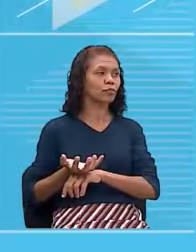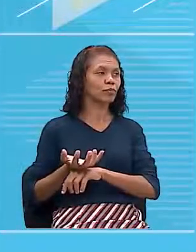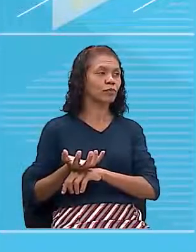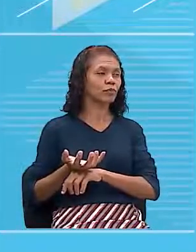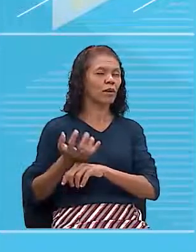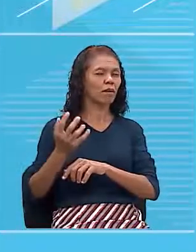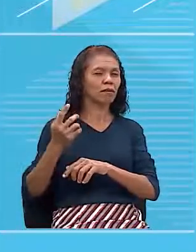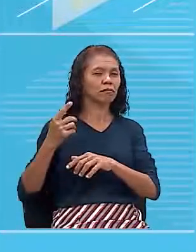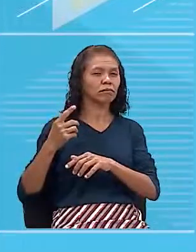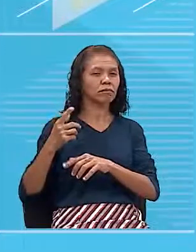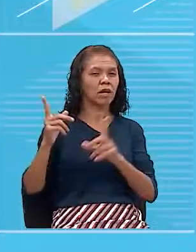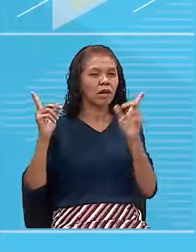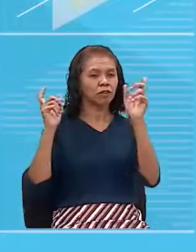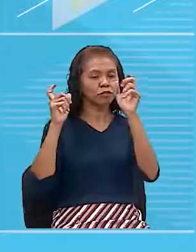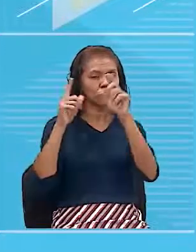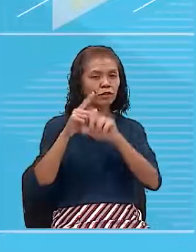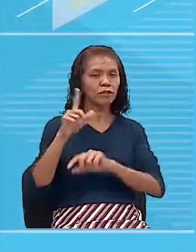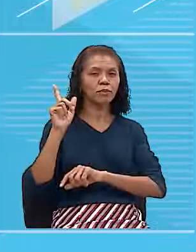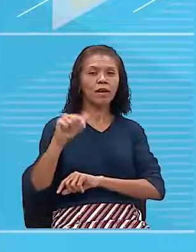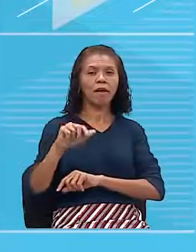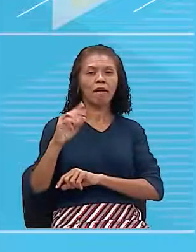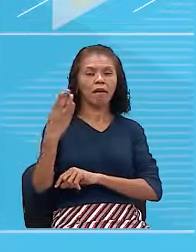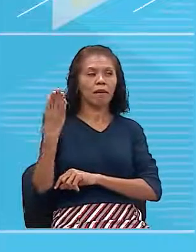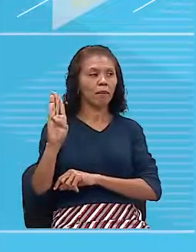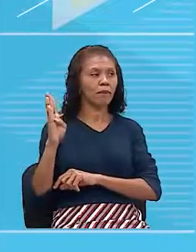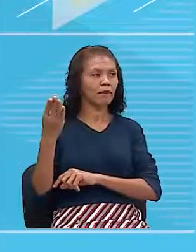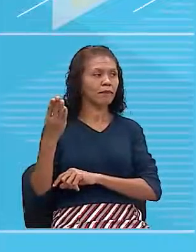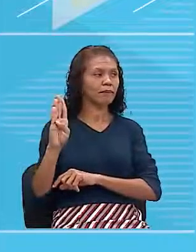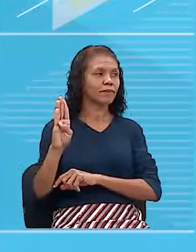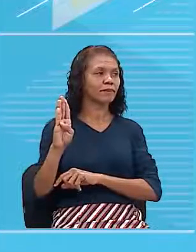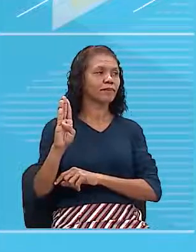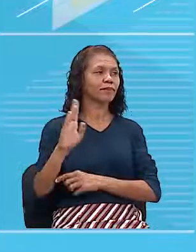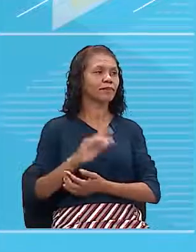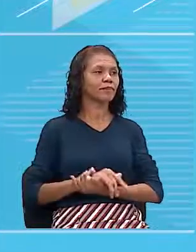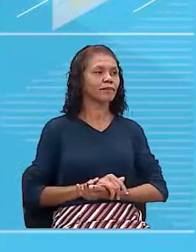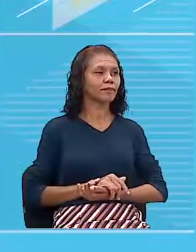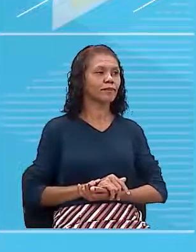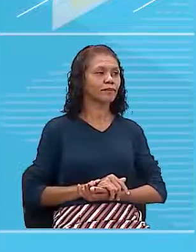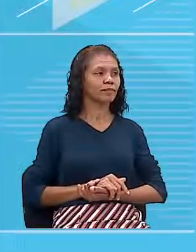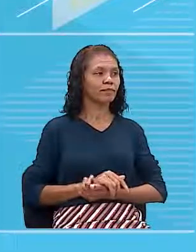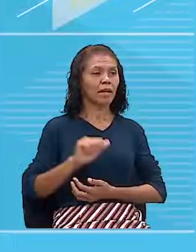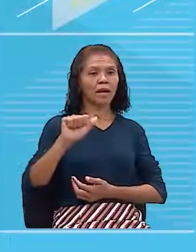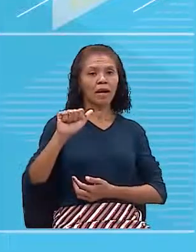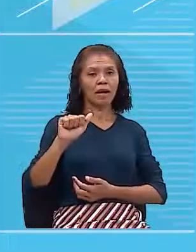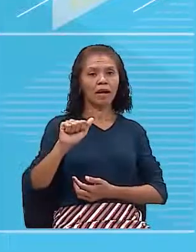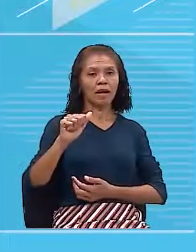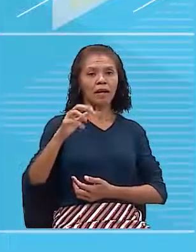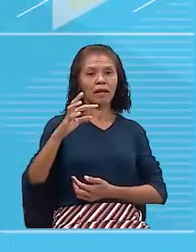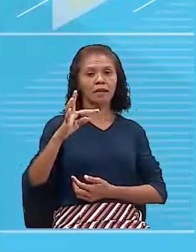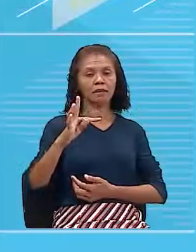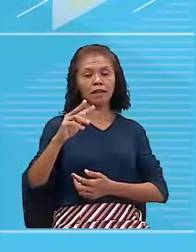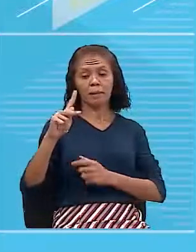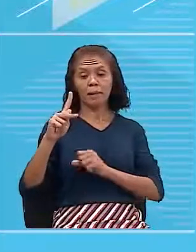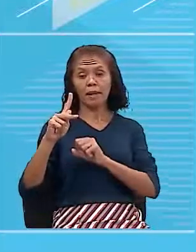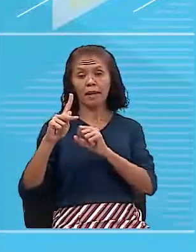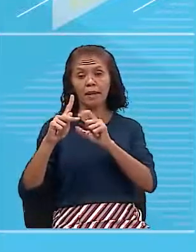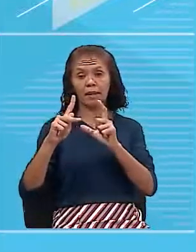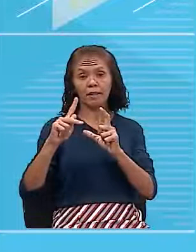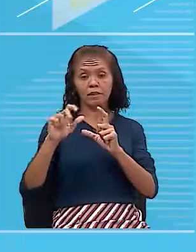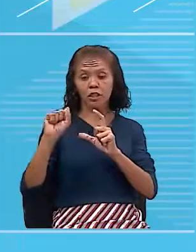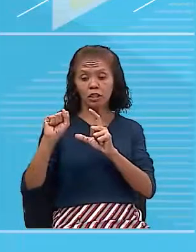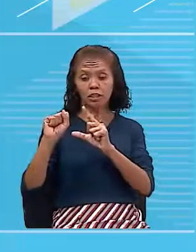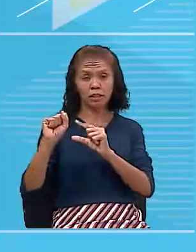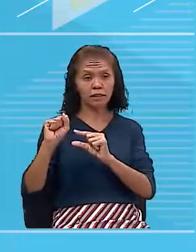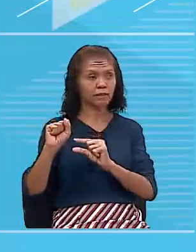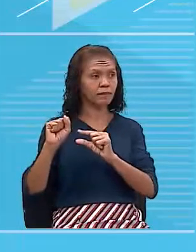é complexa a Biologia a gente Ave Maria é até pé demais é cálculo é molécula demais é